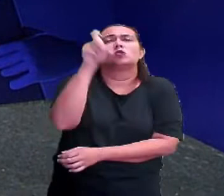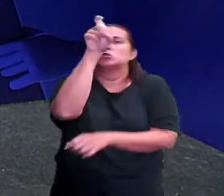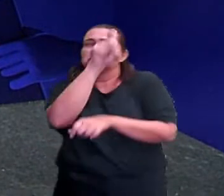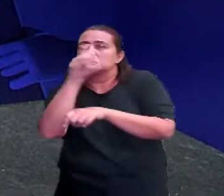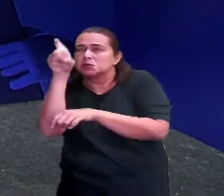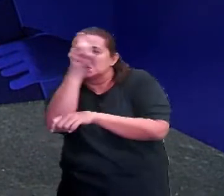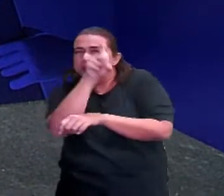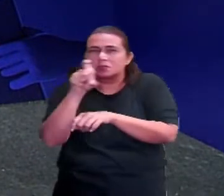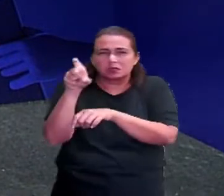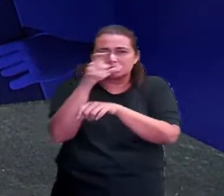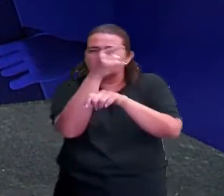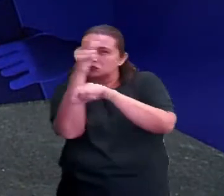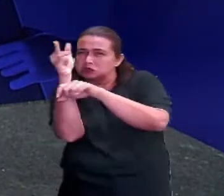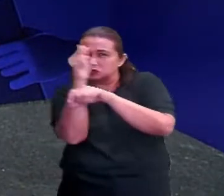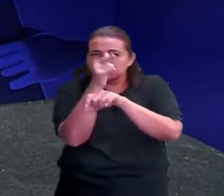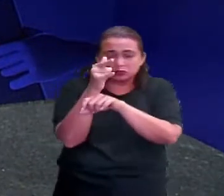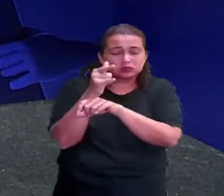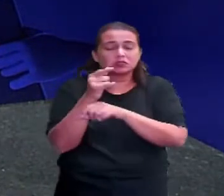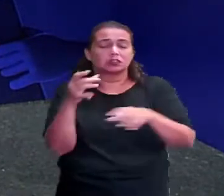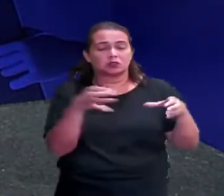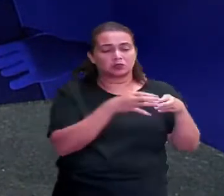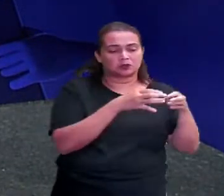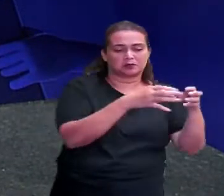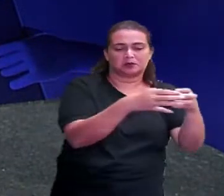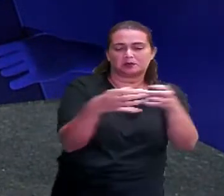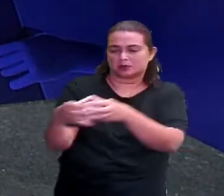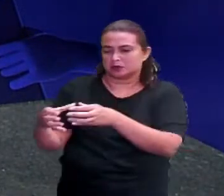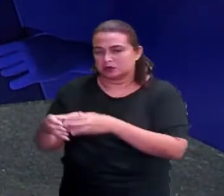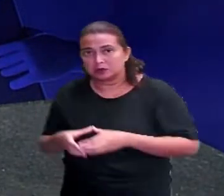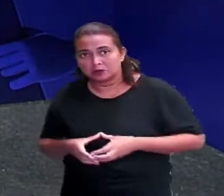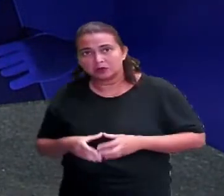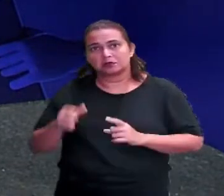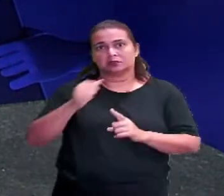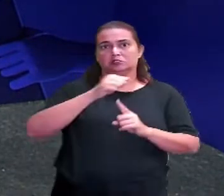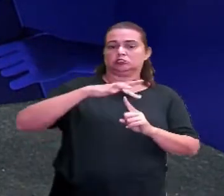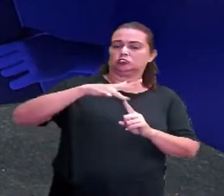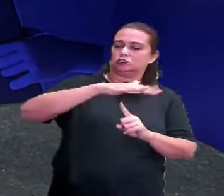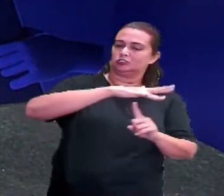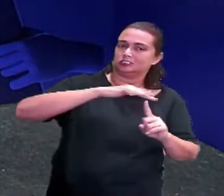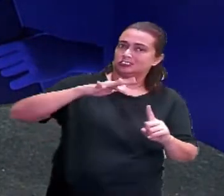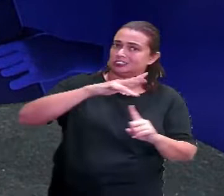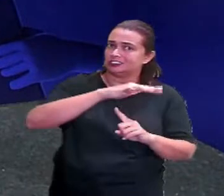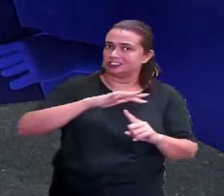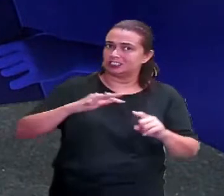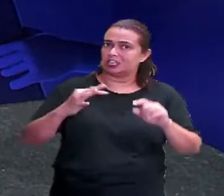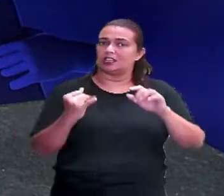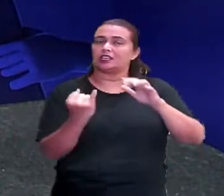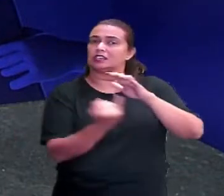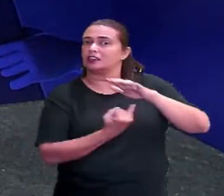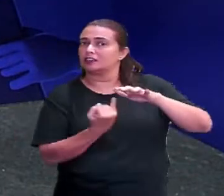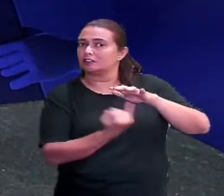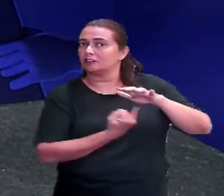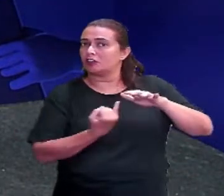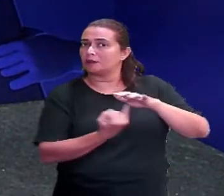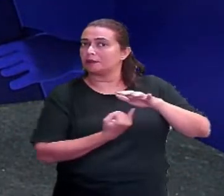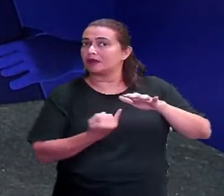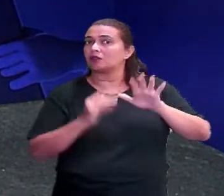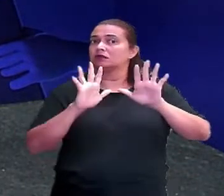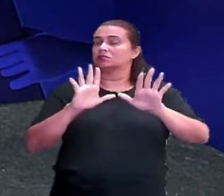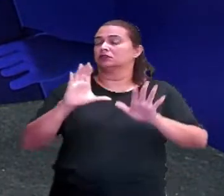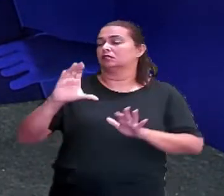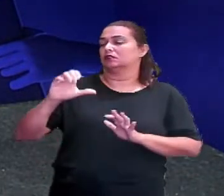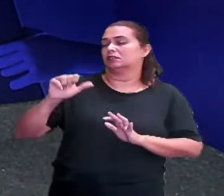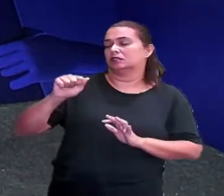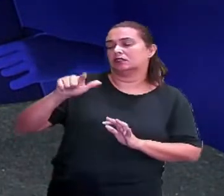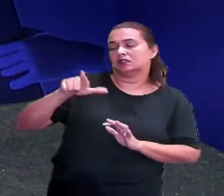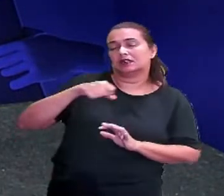das gírias é informal, pois tem um sentido figurado diferente. Já o calão, né, é um linguajar